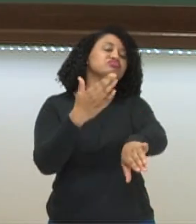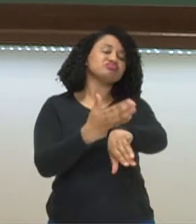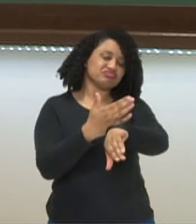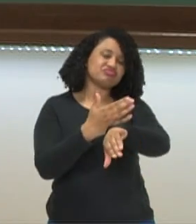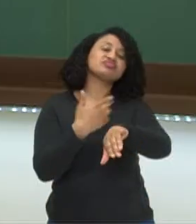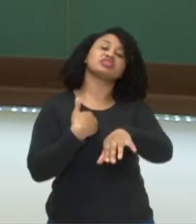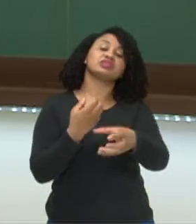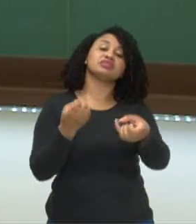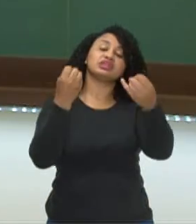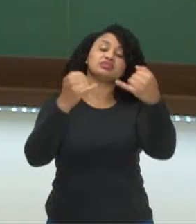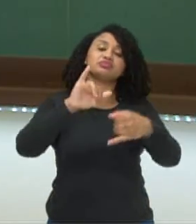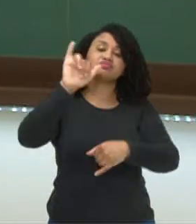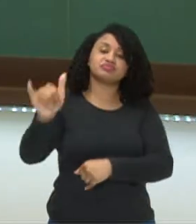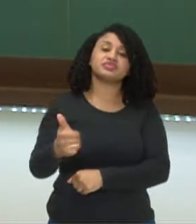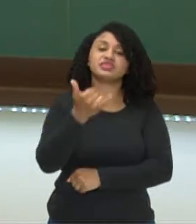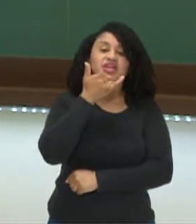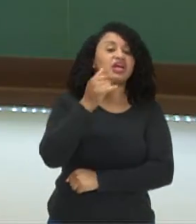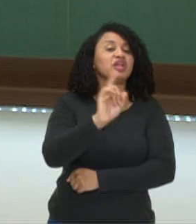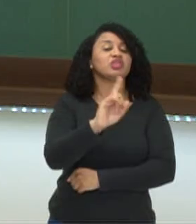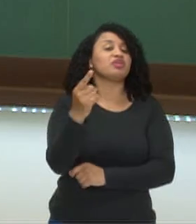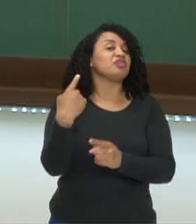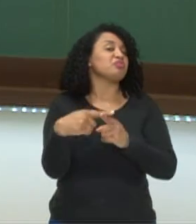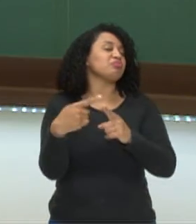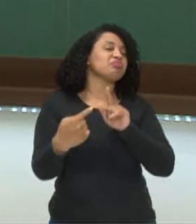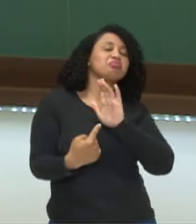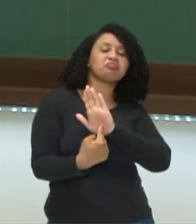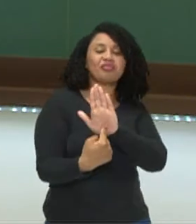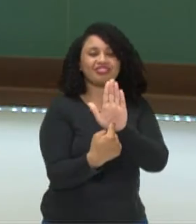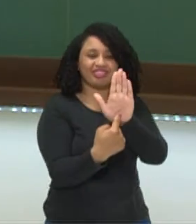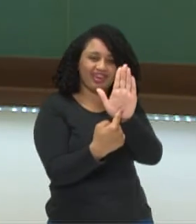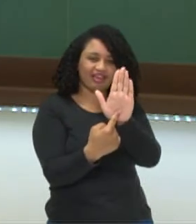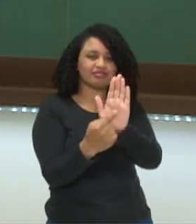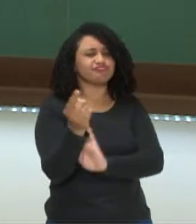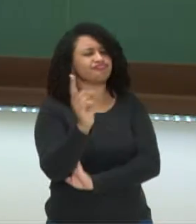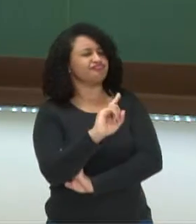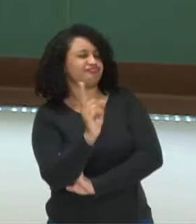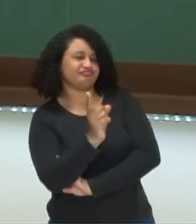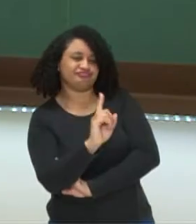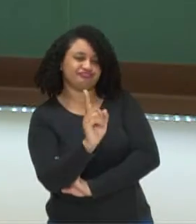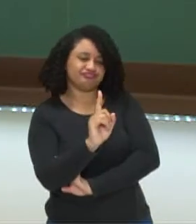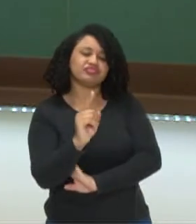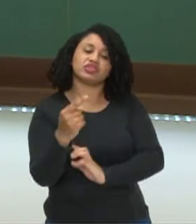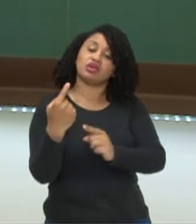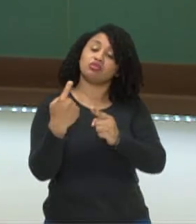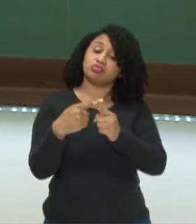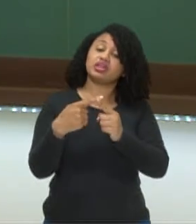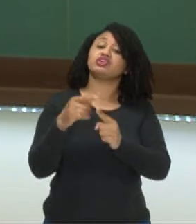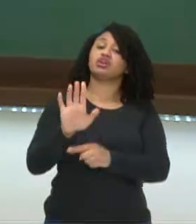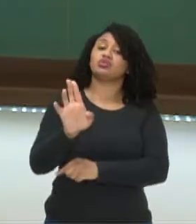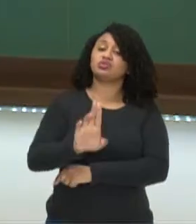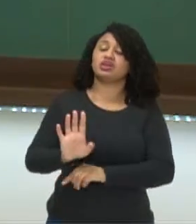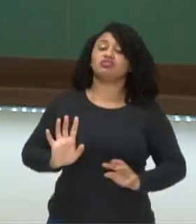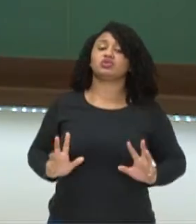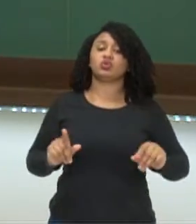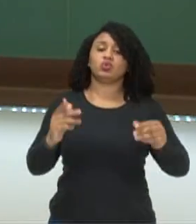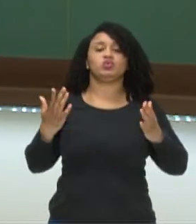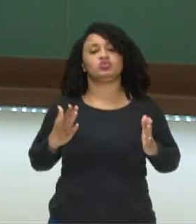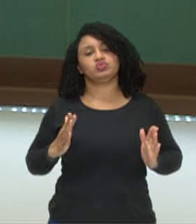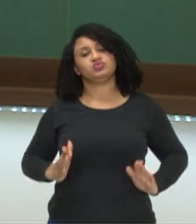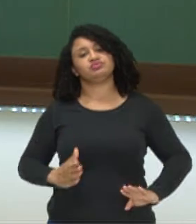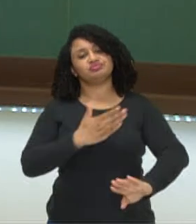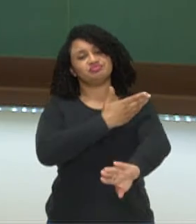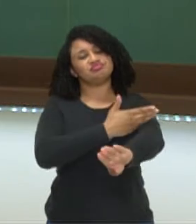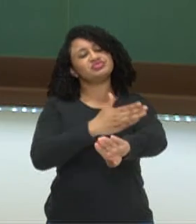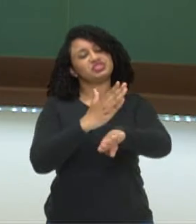está justificando que não era por faceirice, né, por exibimento, por assim dizer, mas sim porque ela já